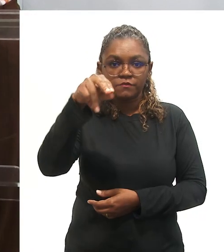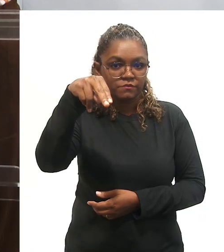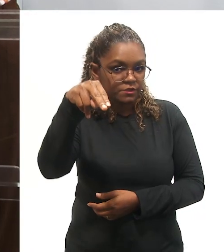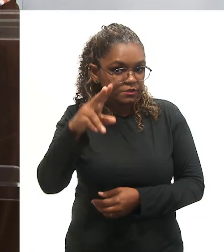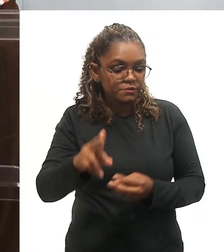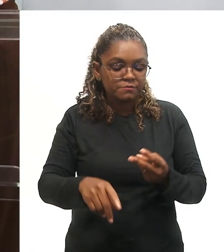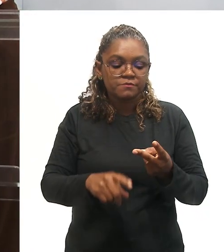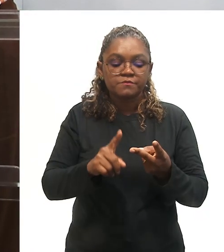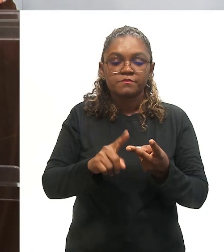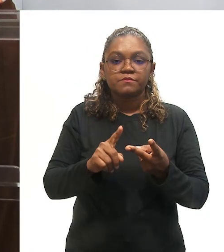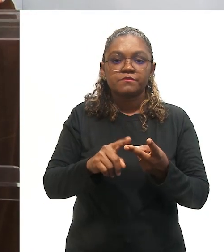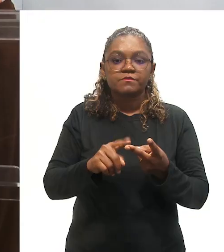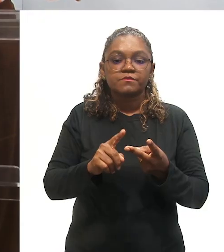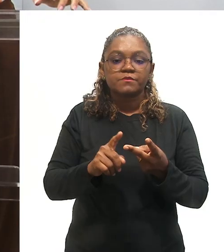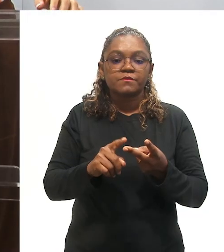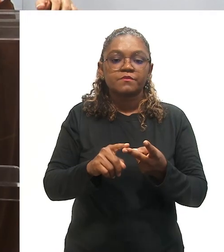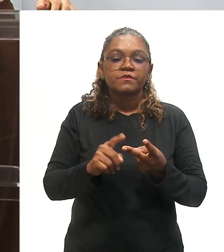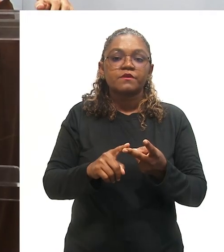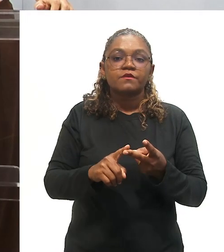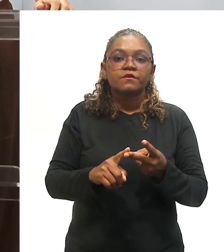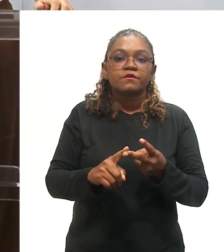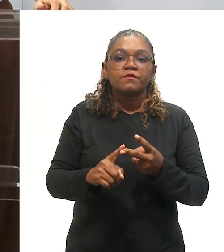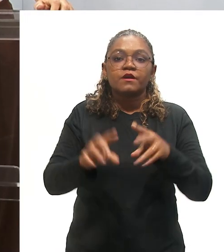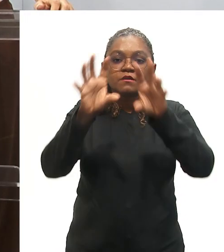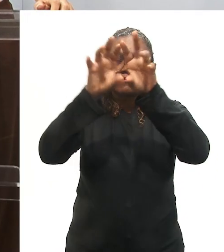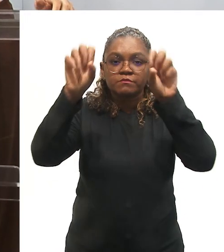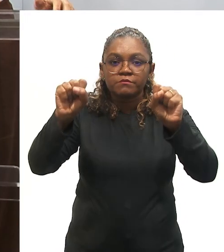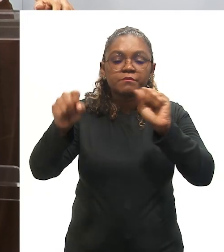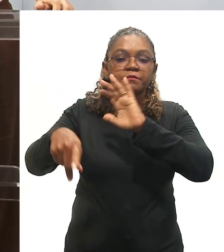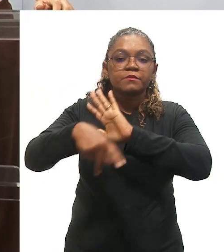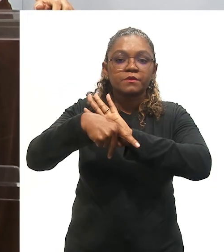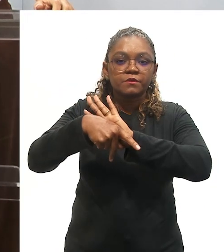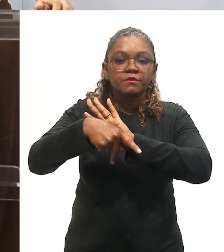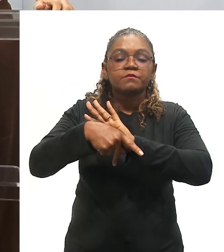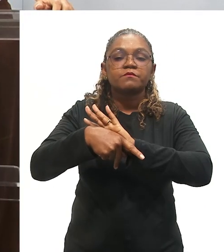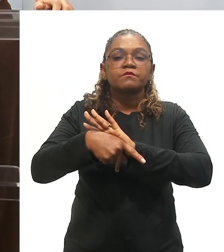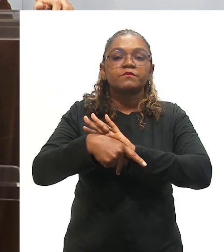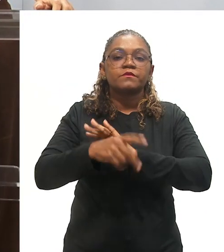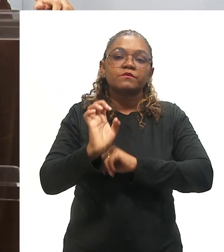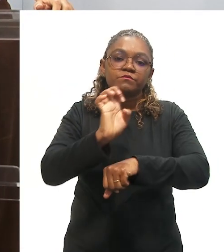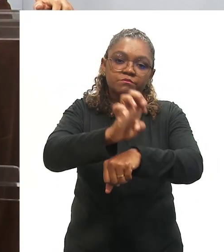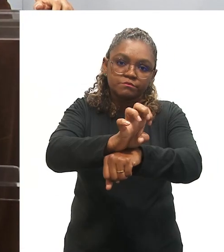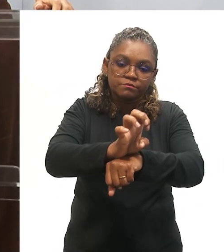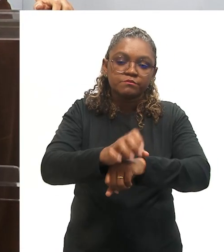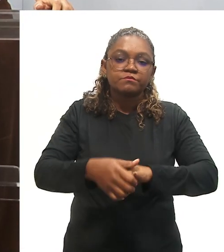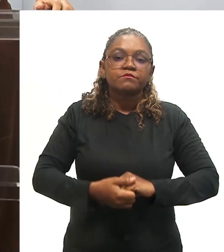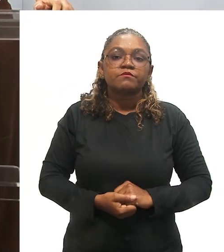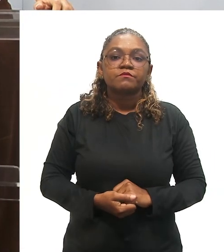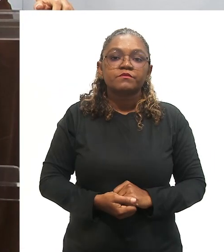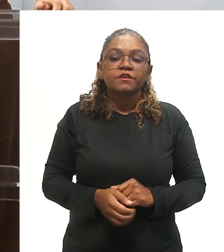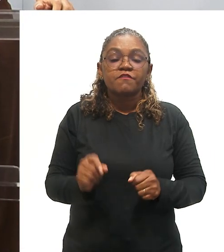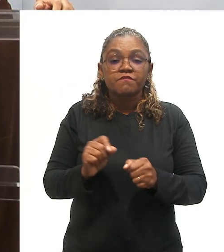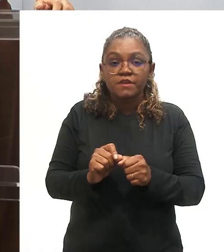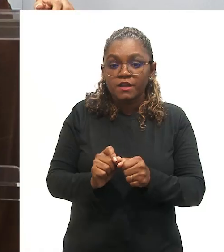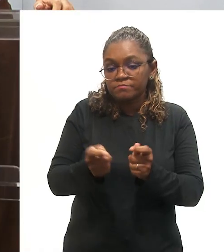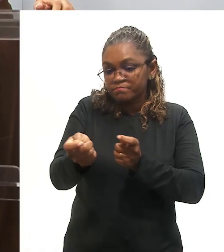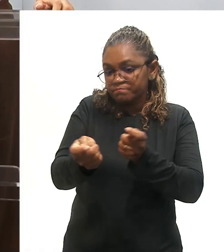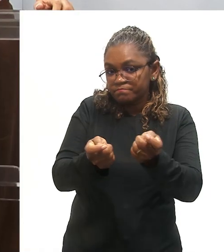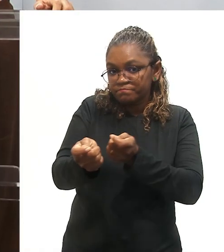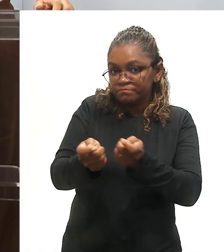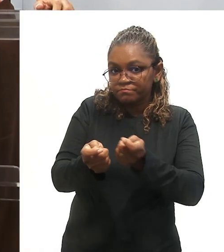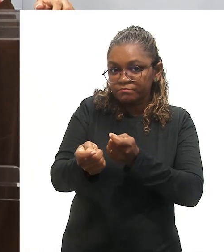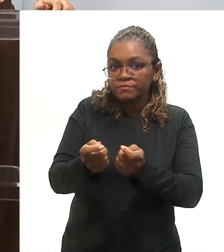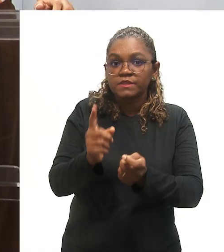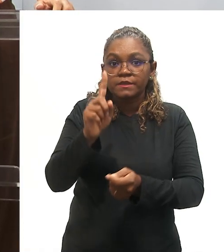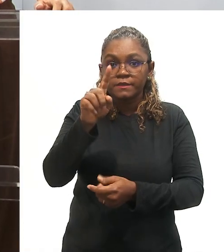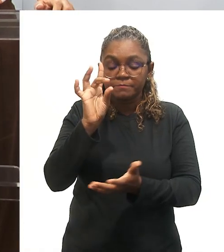Controladoria, a Contabilidade Geral do Estado, que gerencia esse sistema e ele é